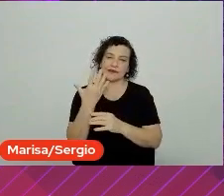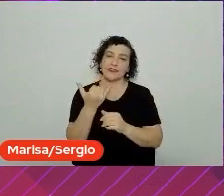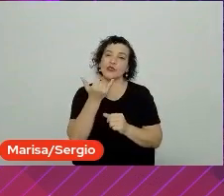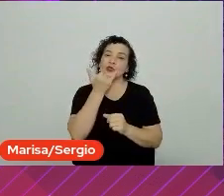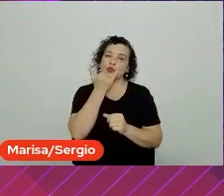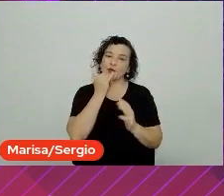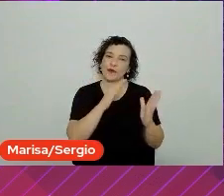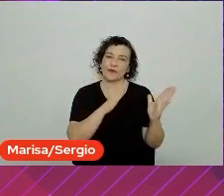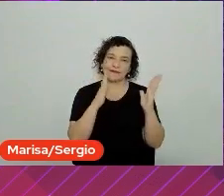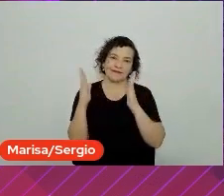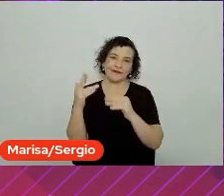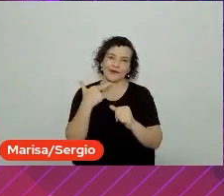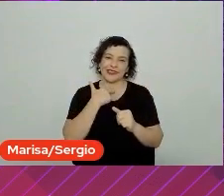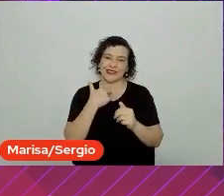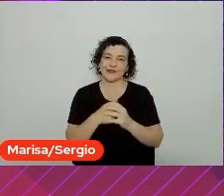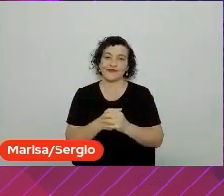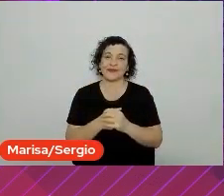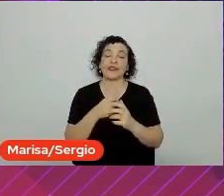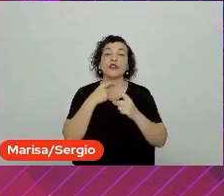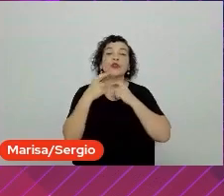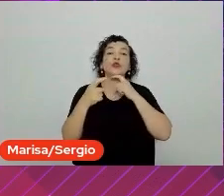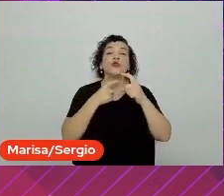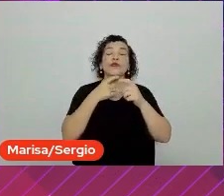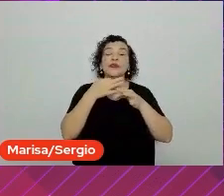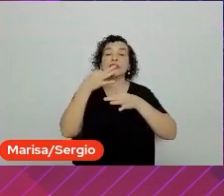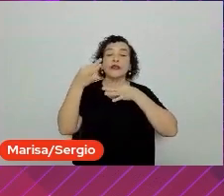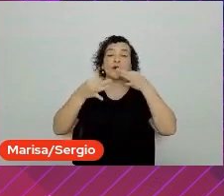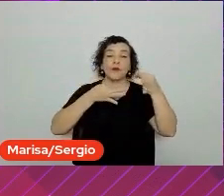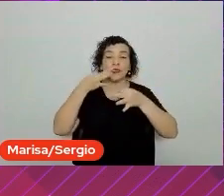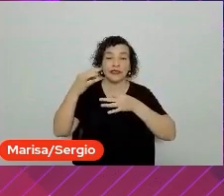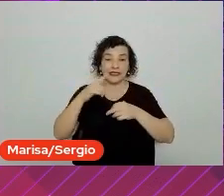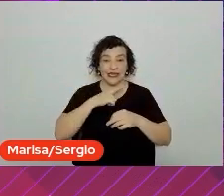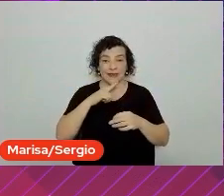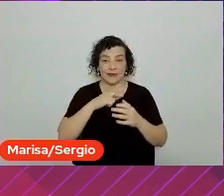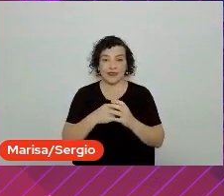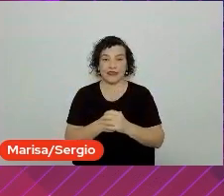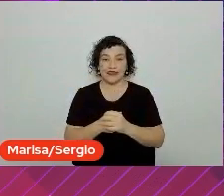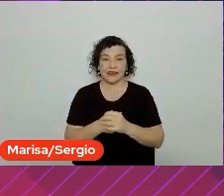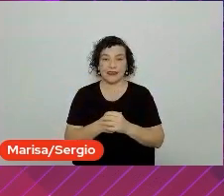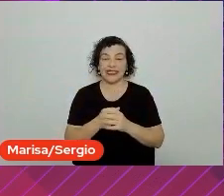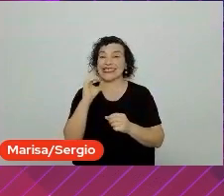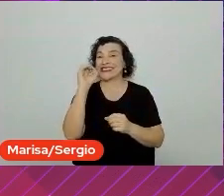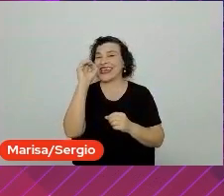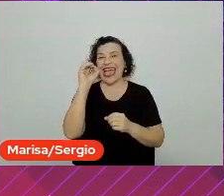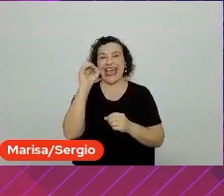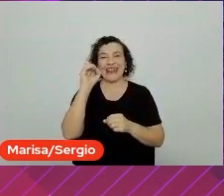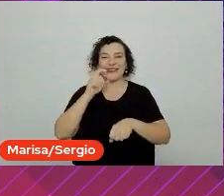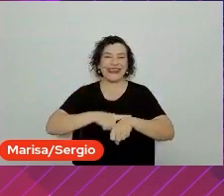consegui passar. Dúvidas ou comentários? Temos 0 minutos, né, eu acredito.